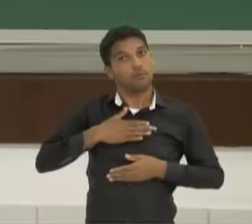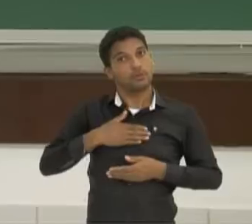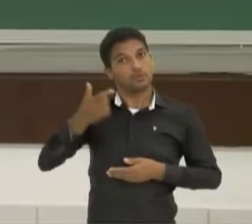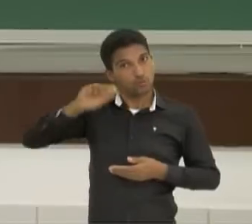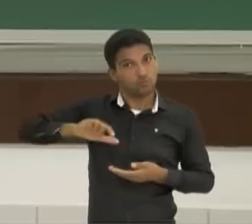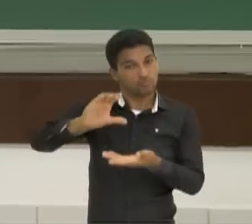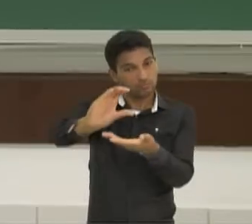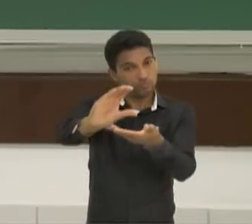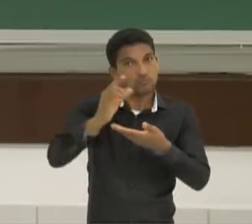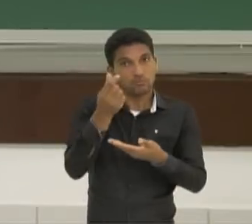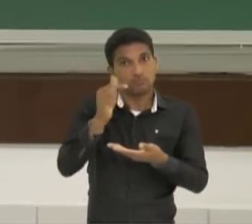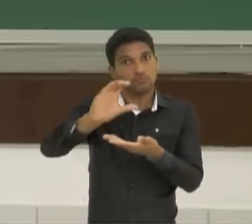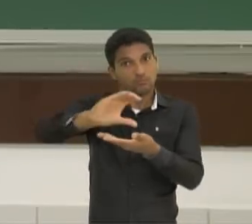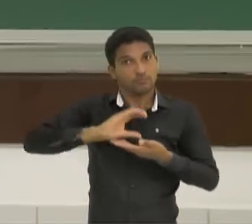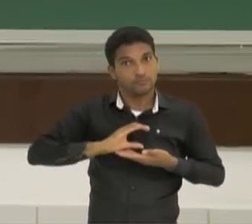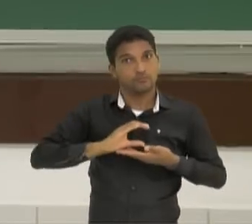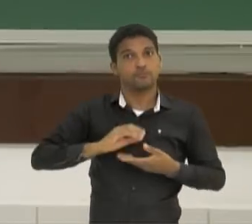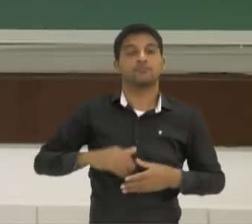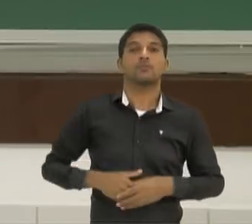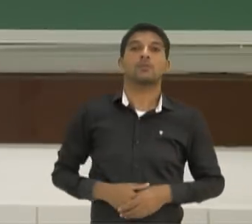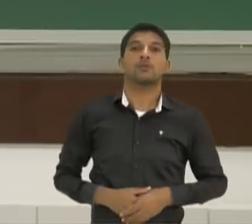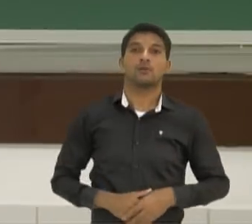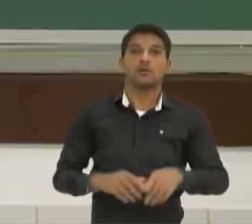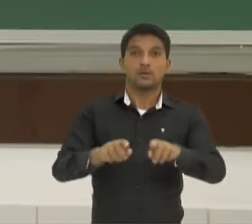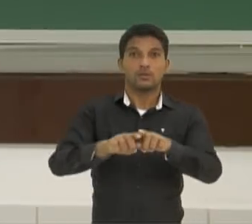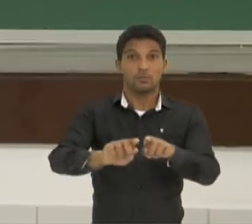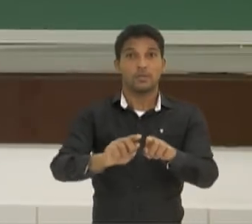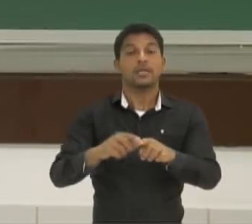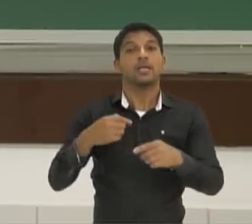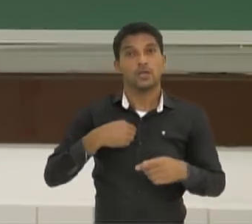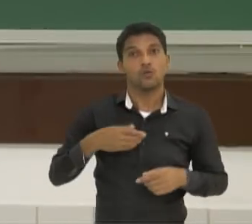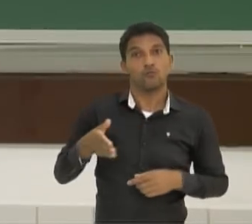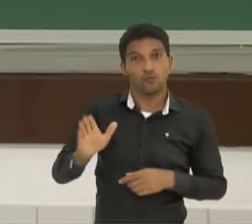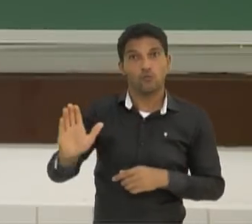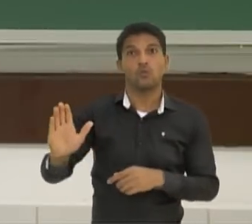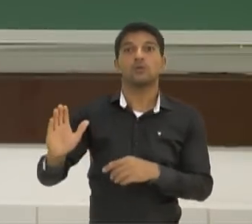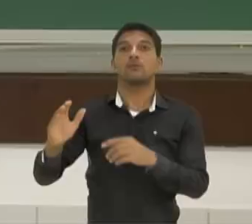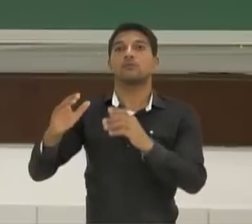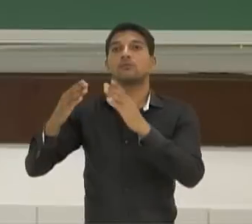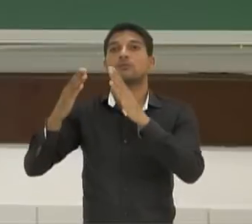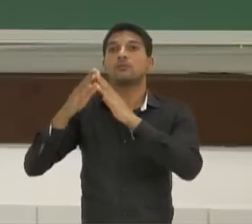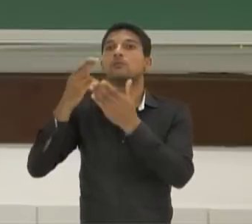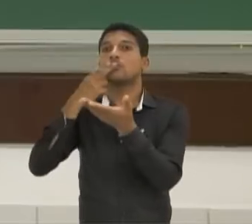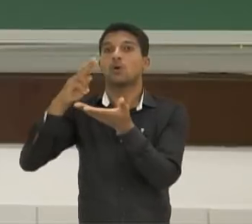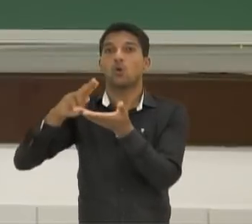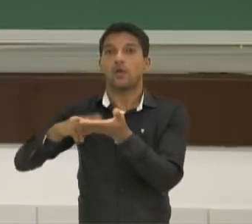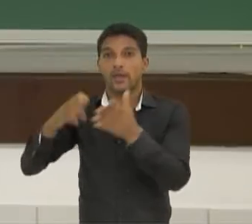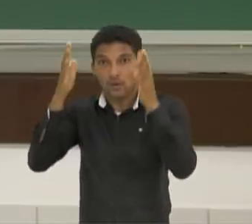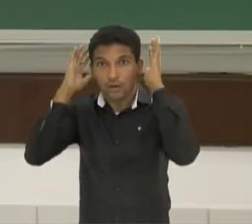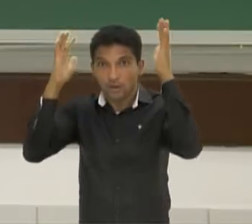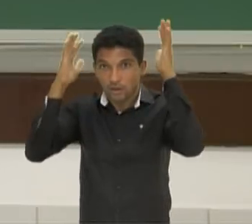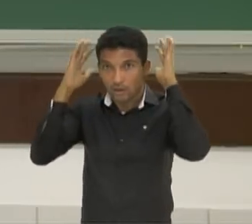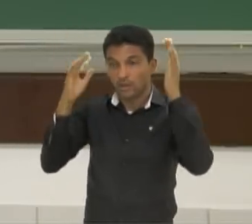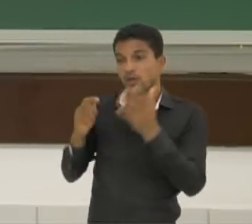gastar um dinheiro para ir até o correio, para colocar um selo na carta. E se a culpa não foi minha, né? Não fui eu que danifiquei o produto, eu posso também exigir